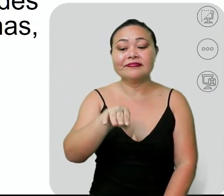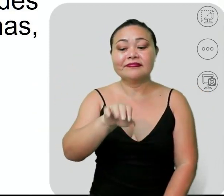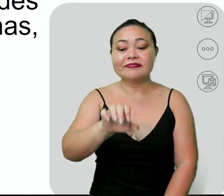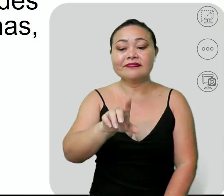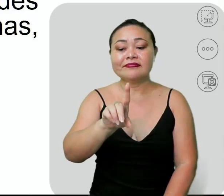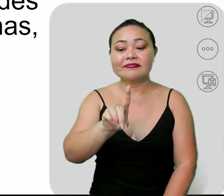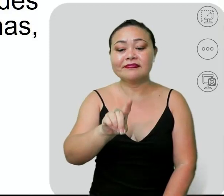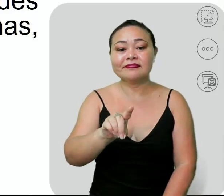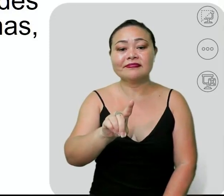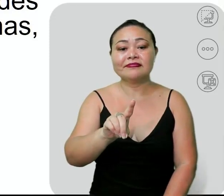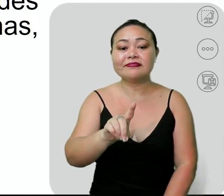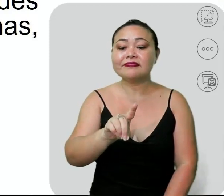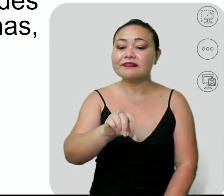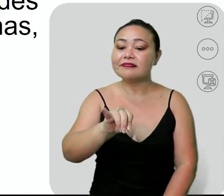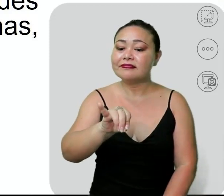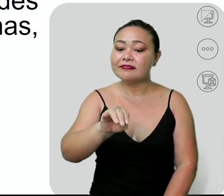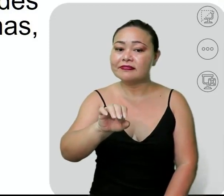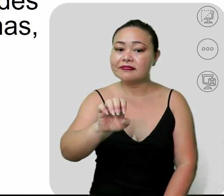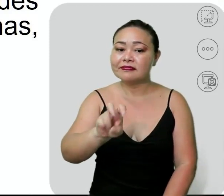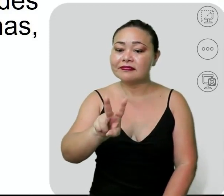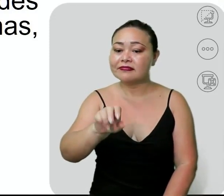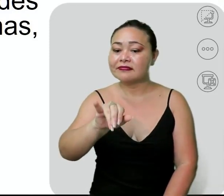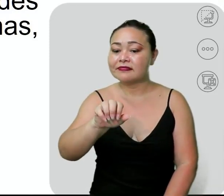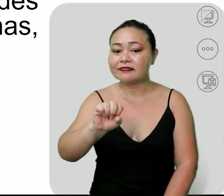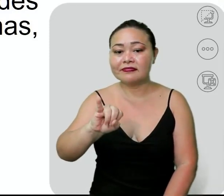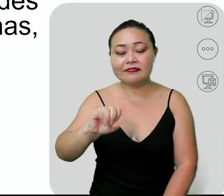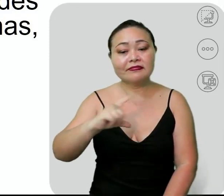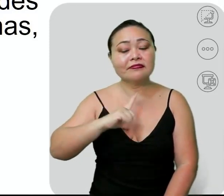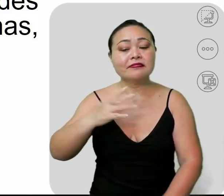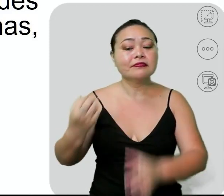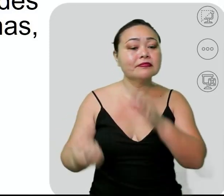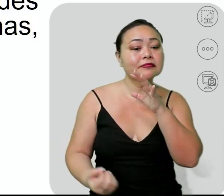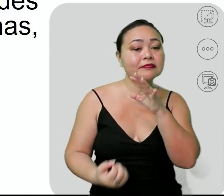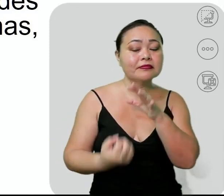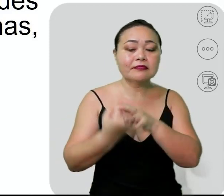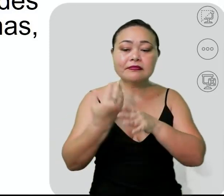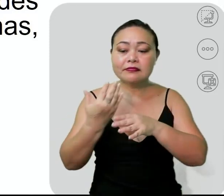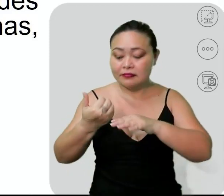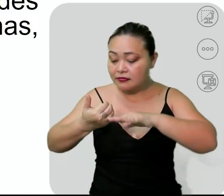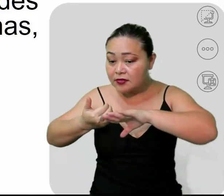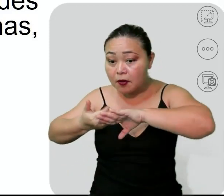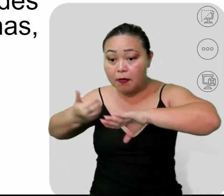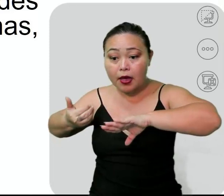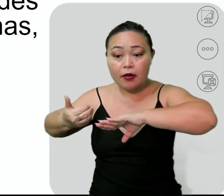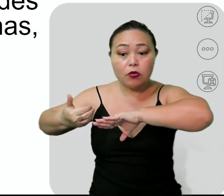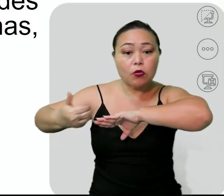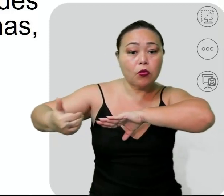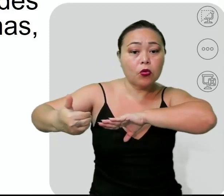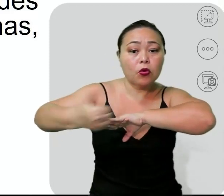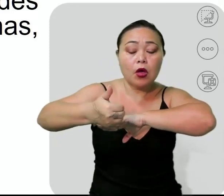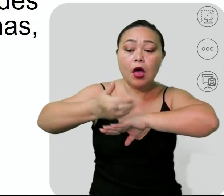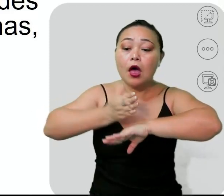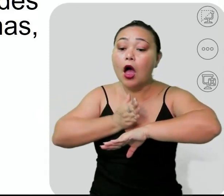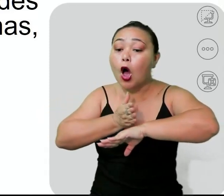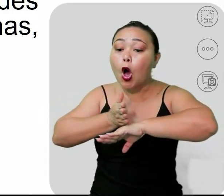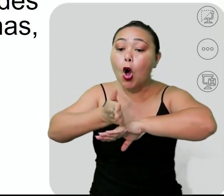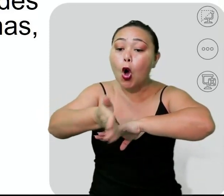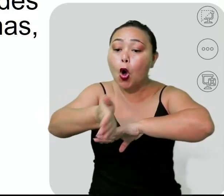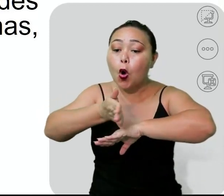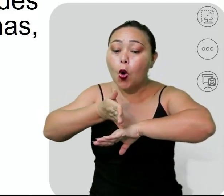medievais, tá? Elas surgiram nas proximidades das rotas